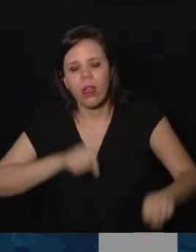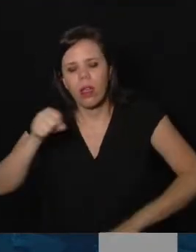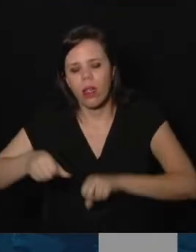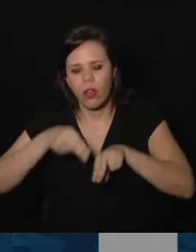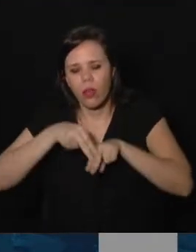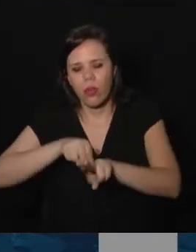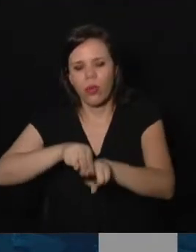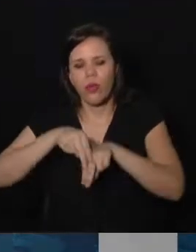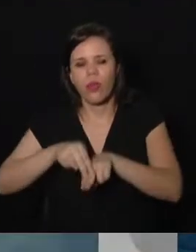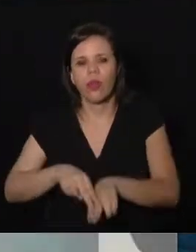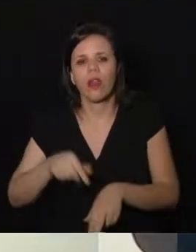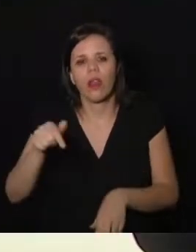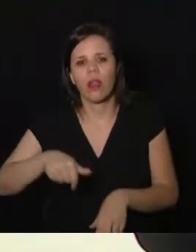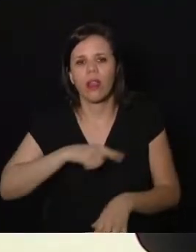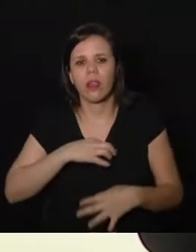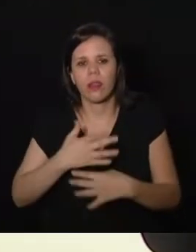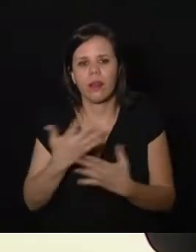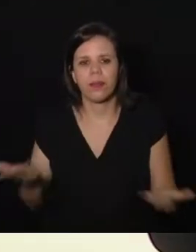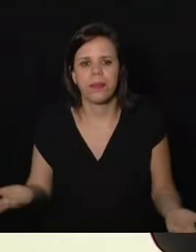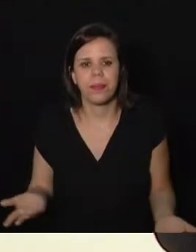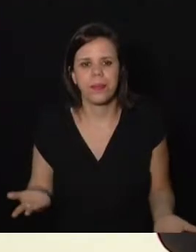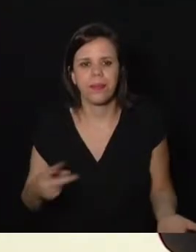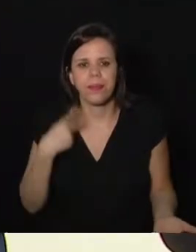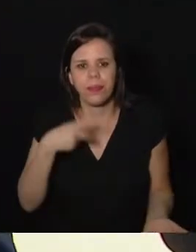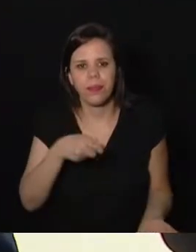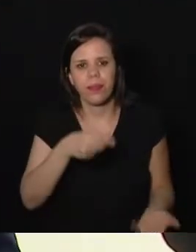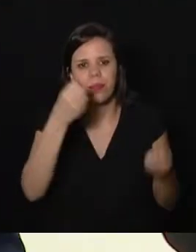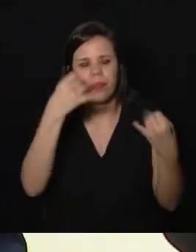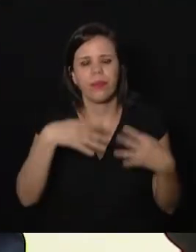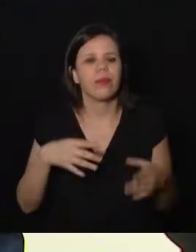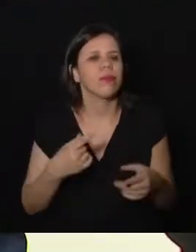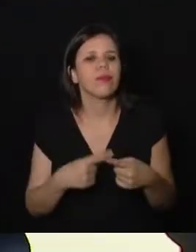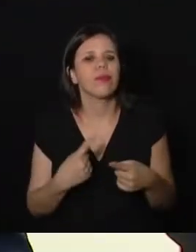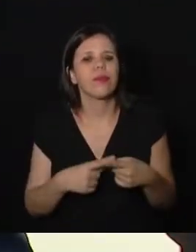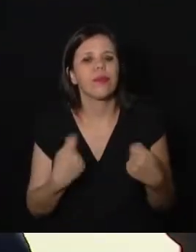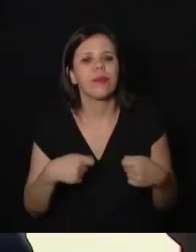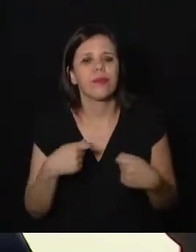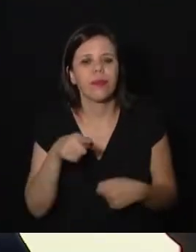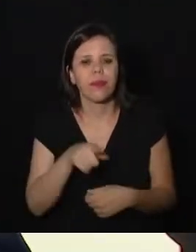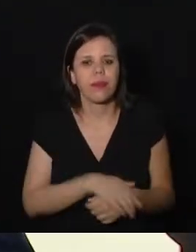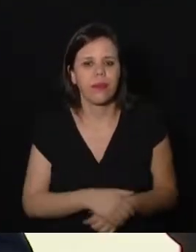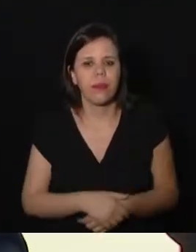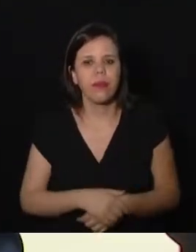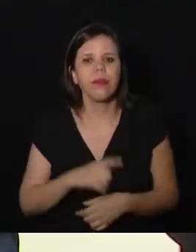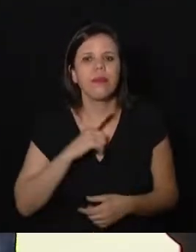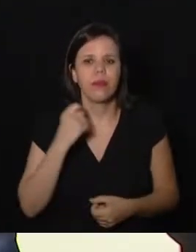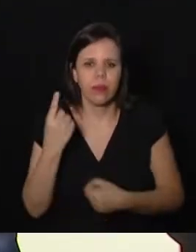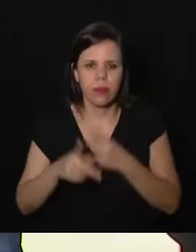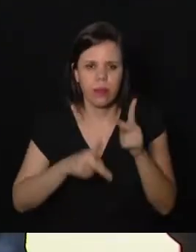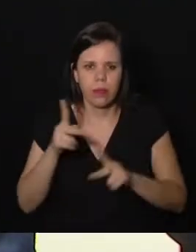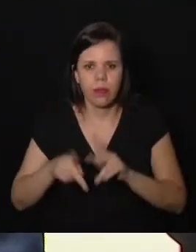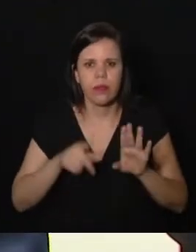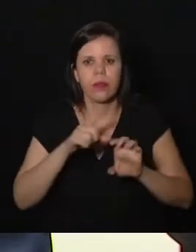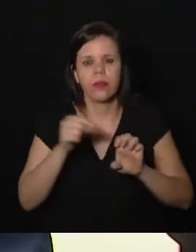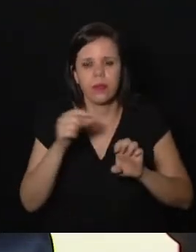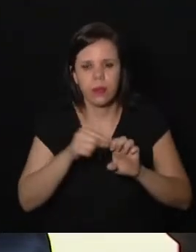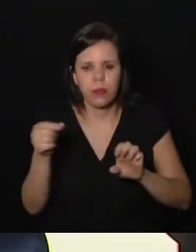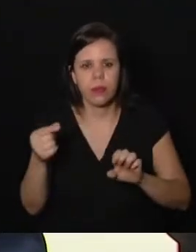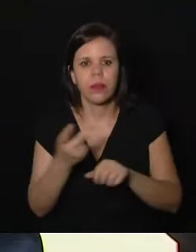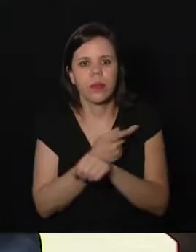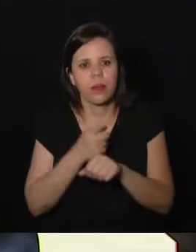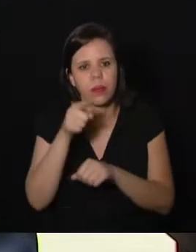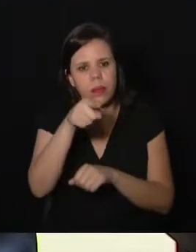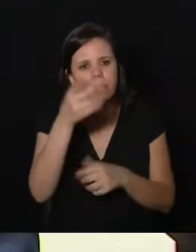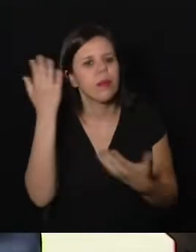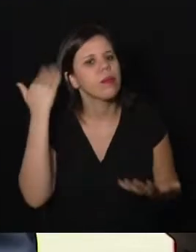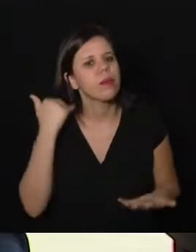e bicicletas na cidade. O parlamentar explicou a demanda. Tiveram alguns microempreendedores que me procuraram, querendo